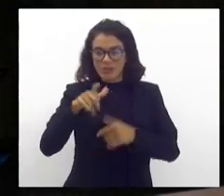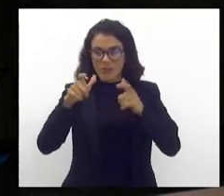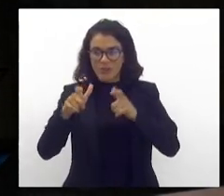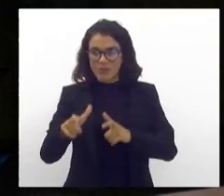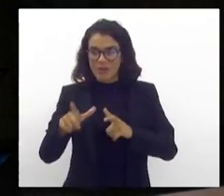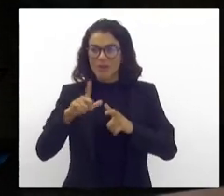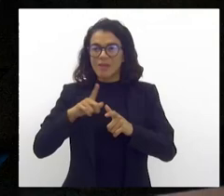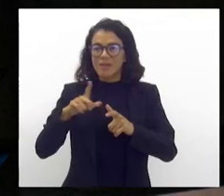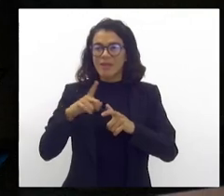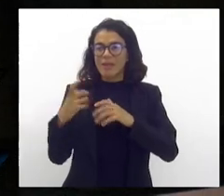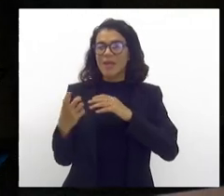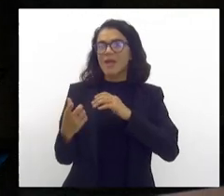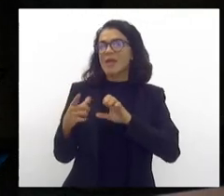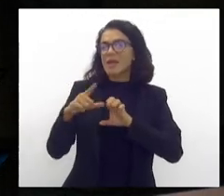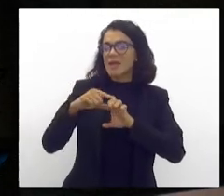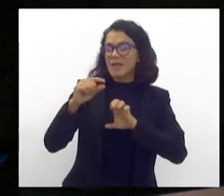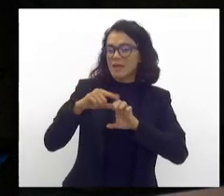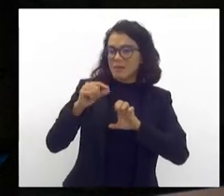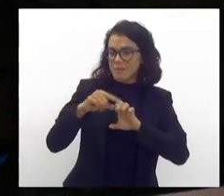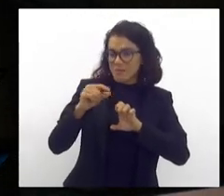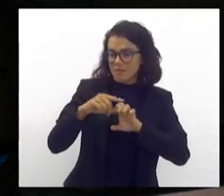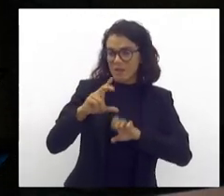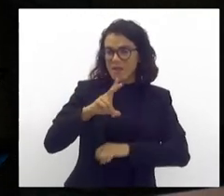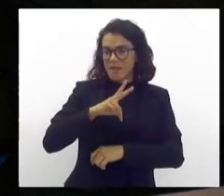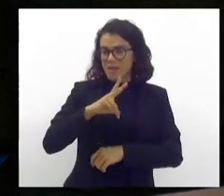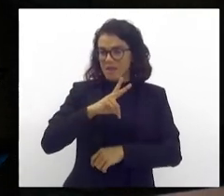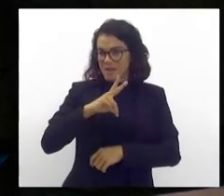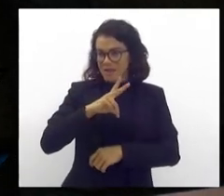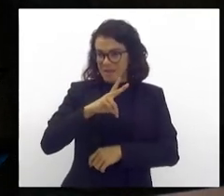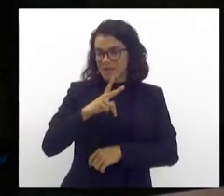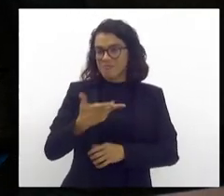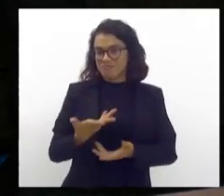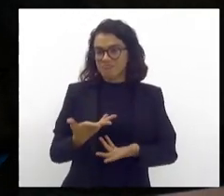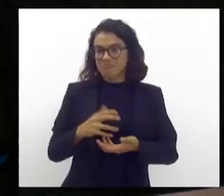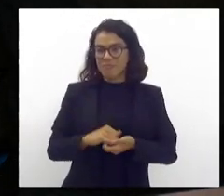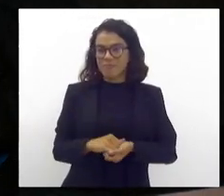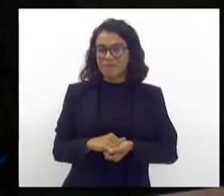maior empreendimento privado da América Latina. Fora isso,